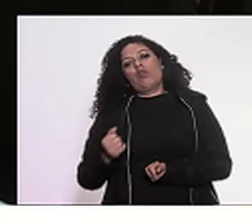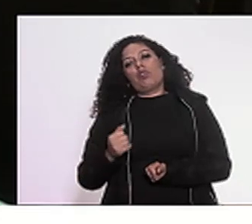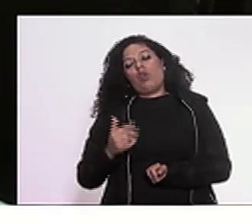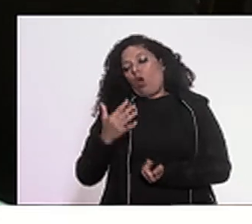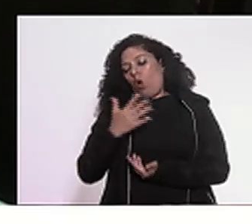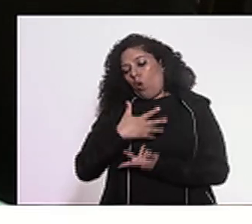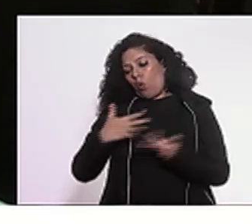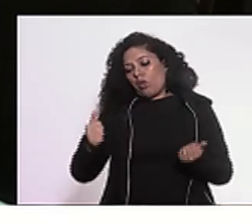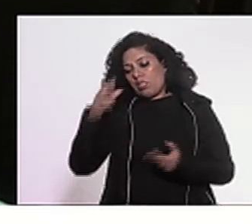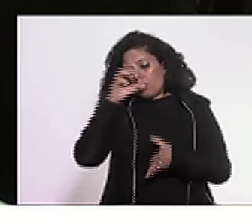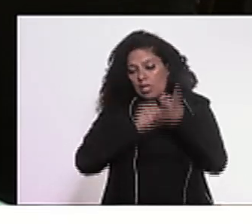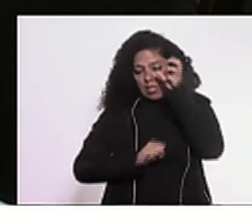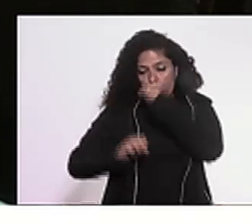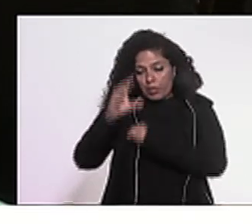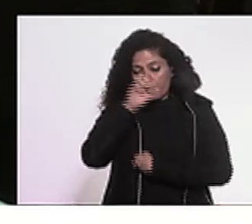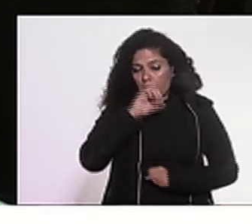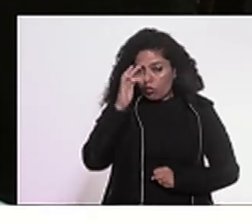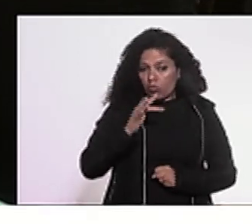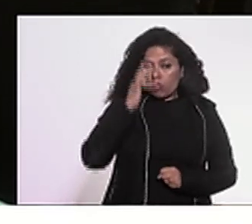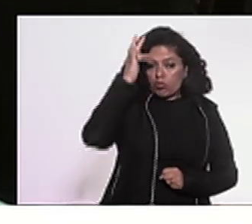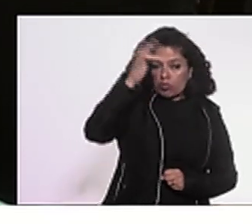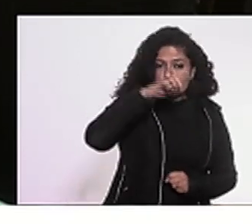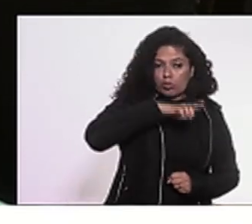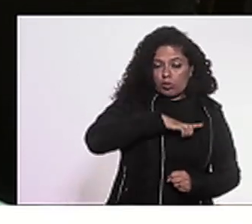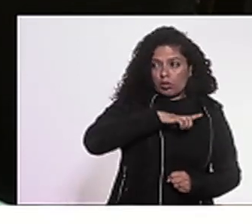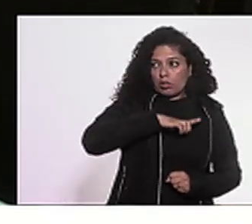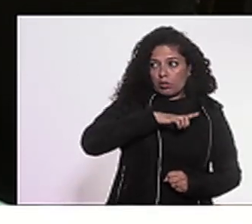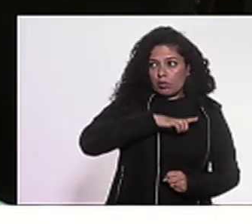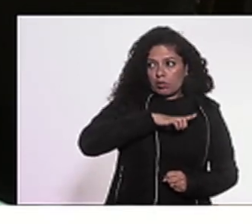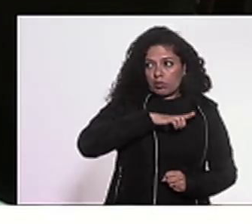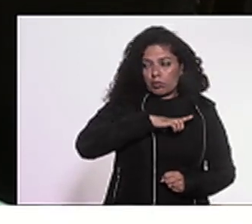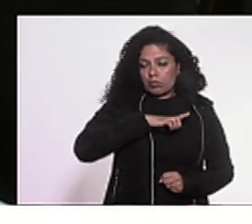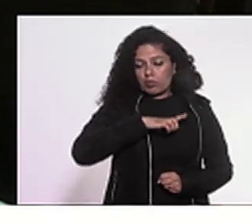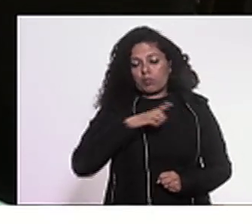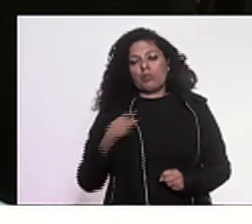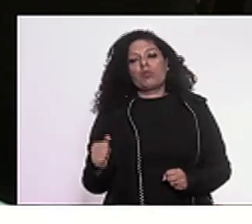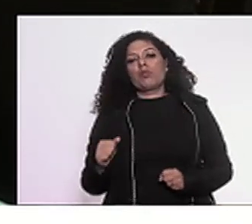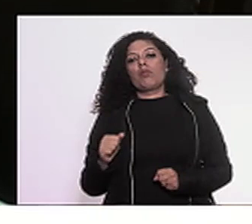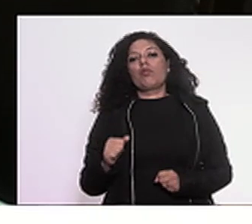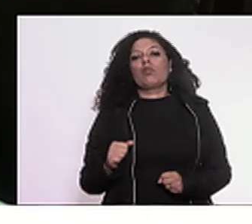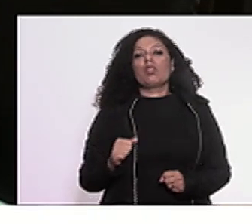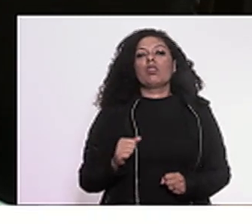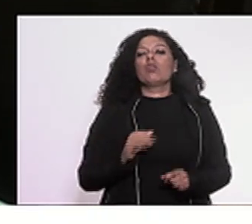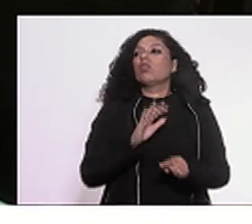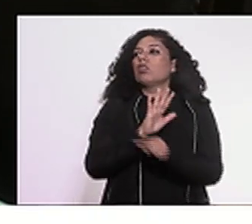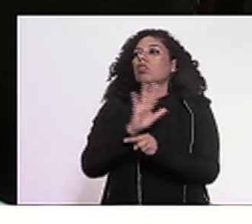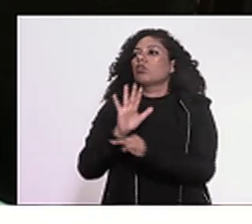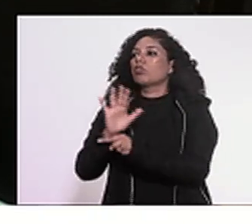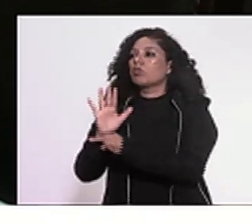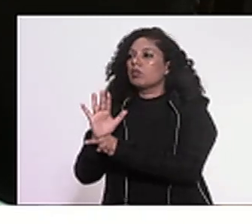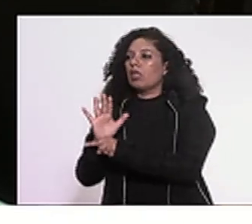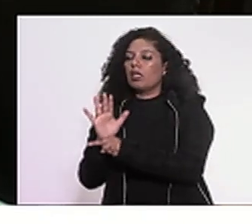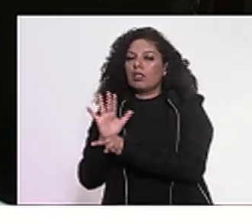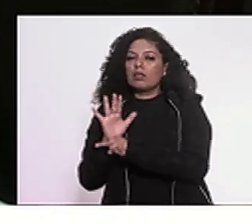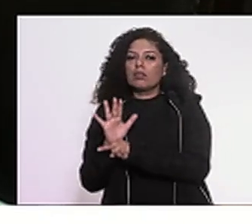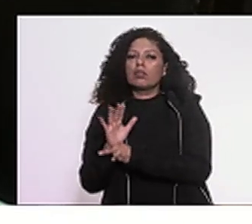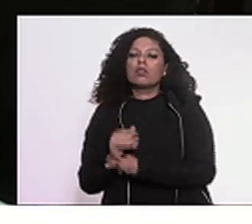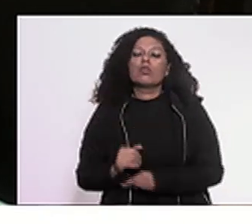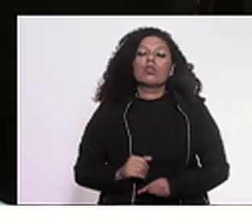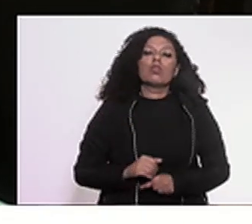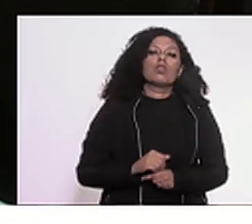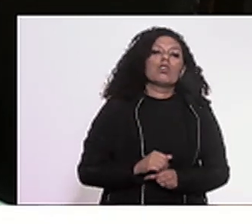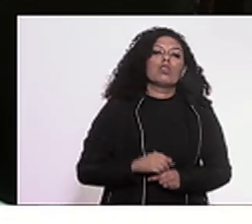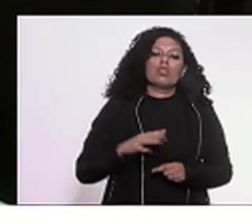com certeza, e que muito poderá estar contribuindo com essa categoria de servidores públicos. E,